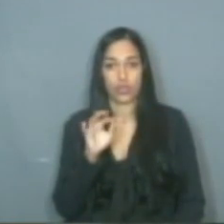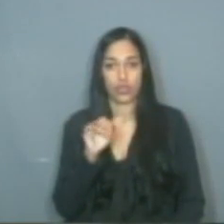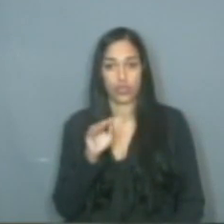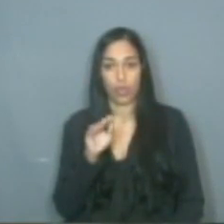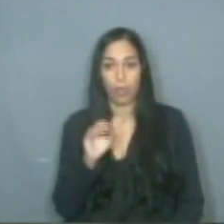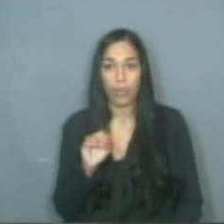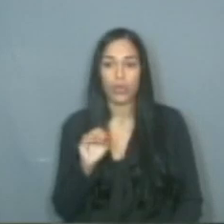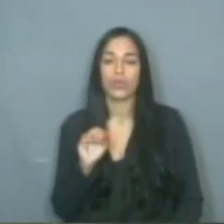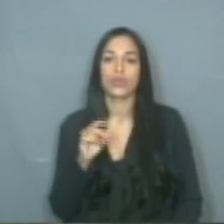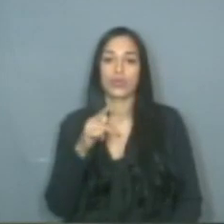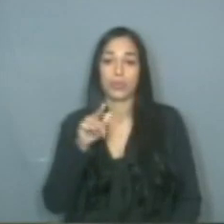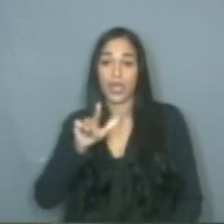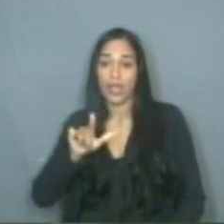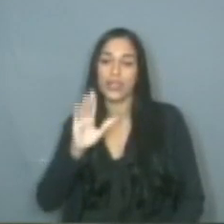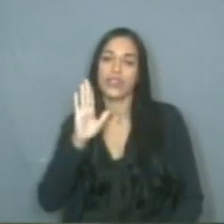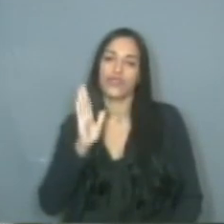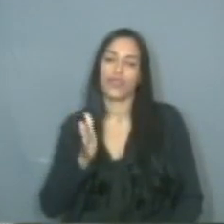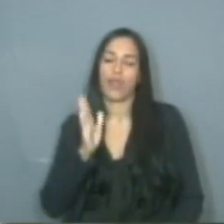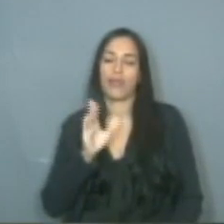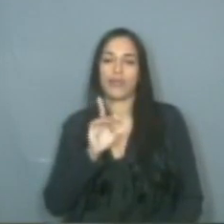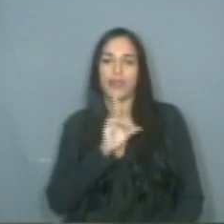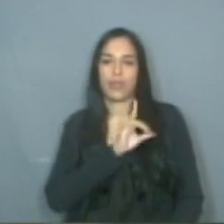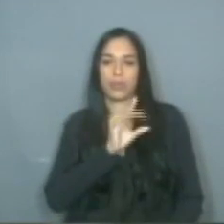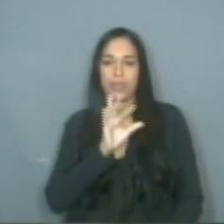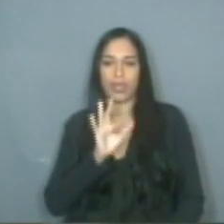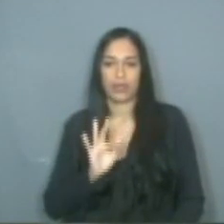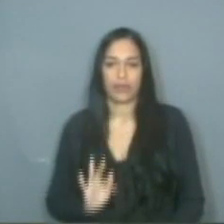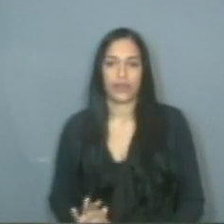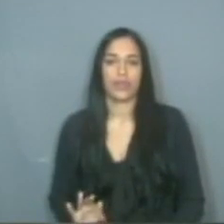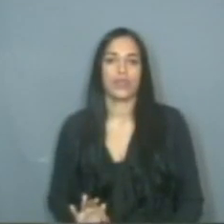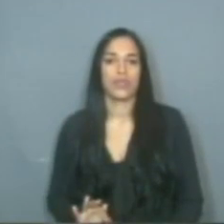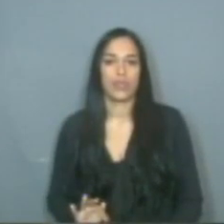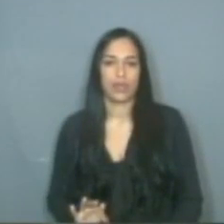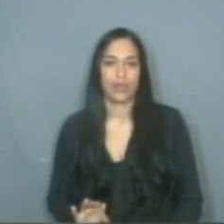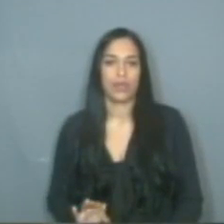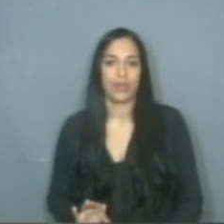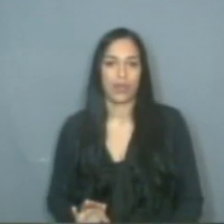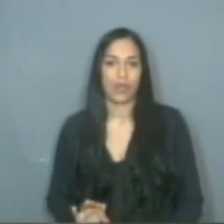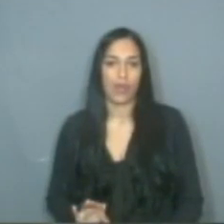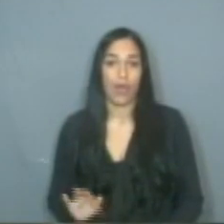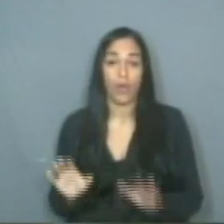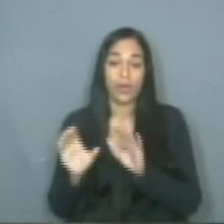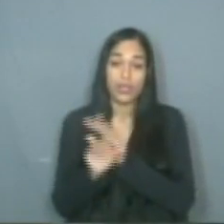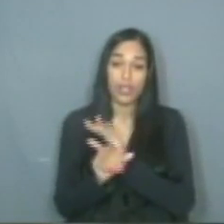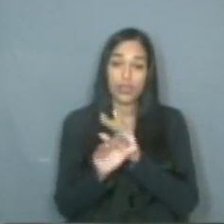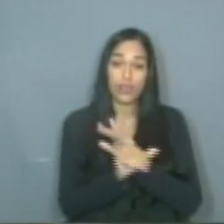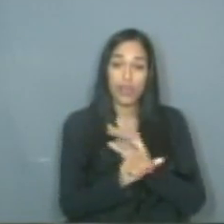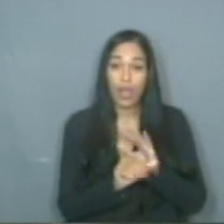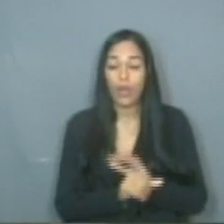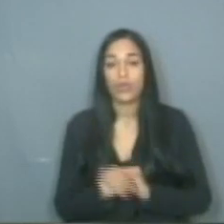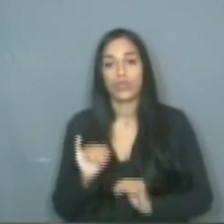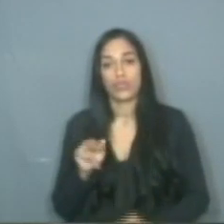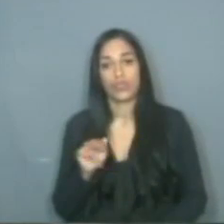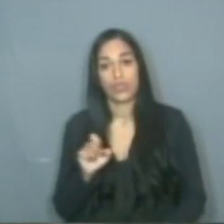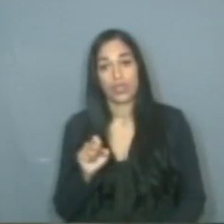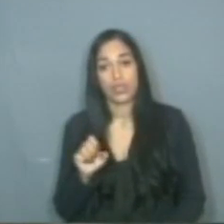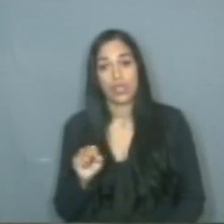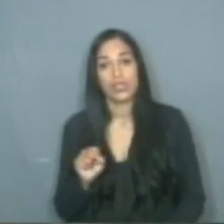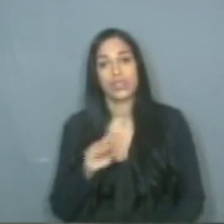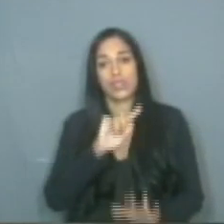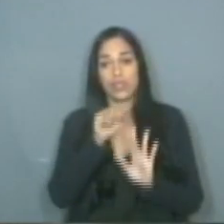era deputado federal quando as fraudes no INSS